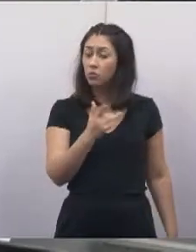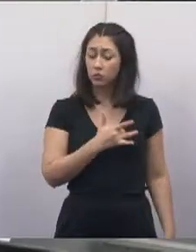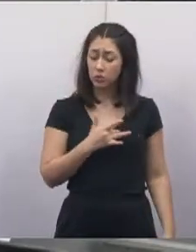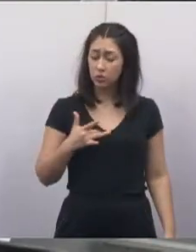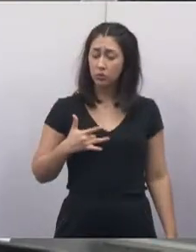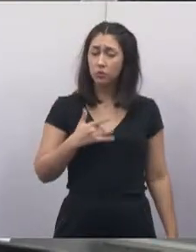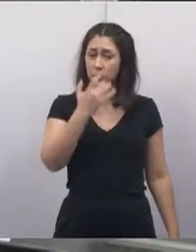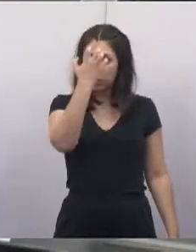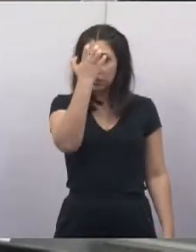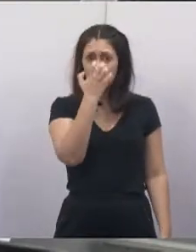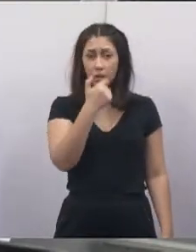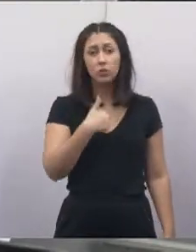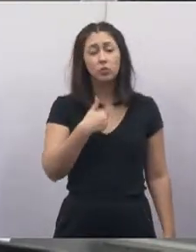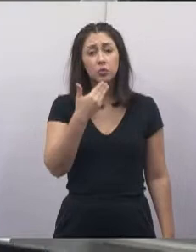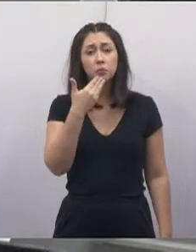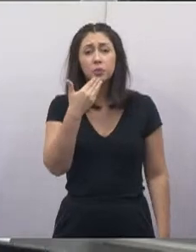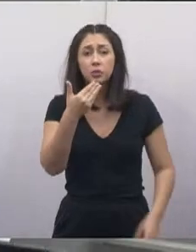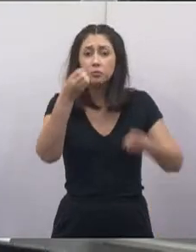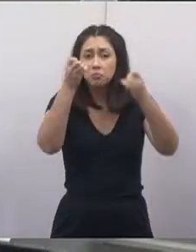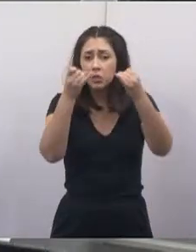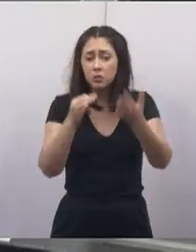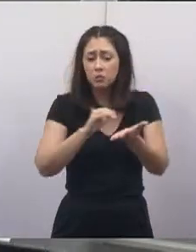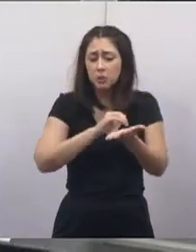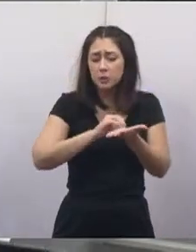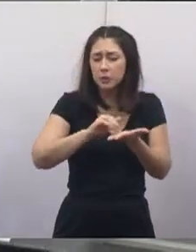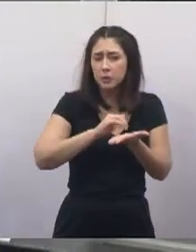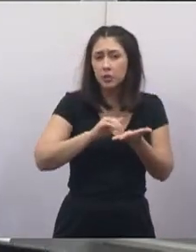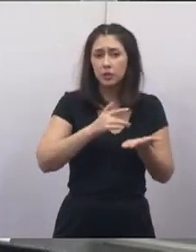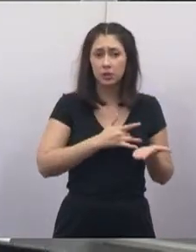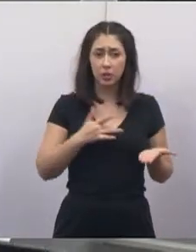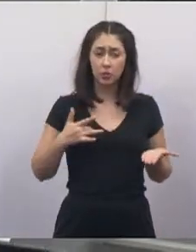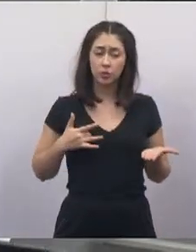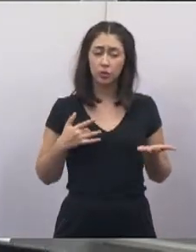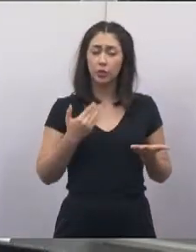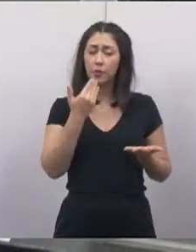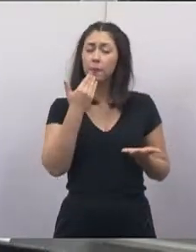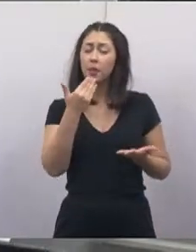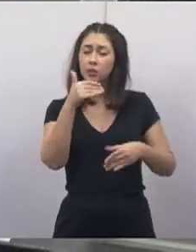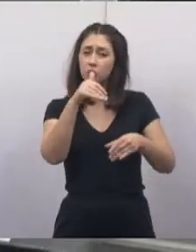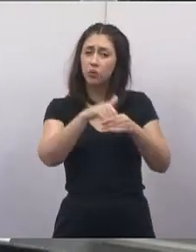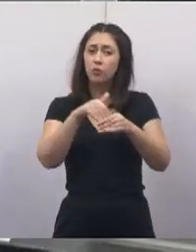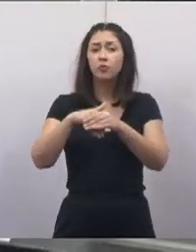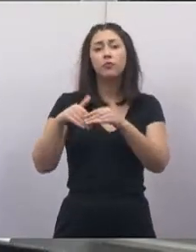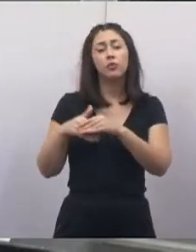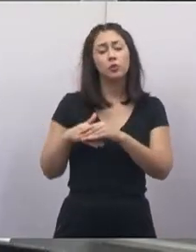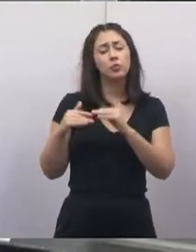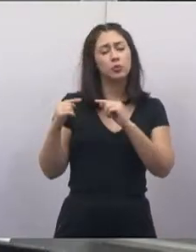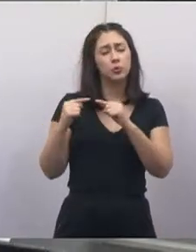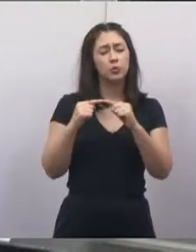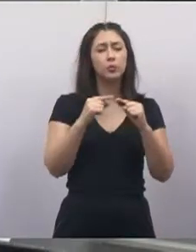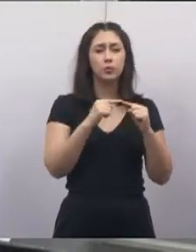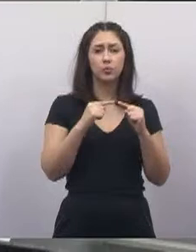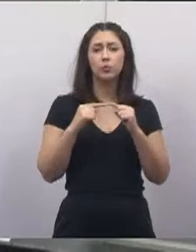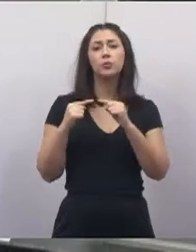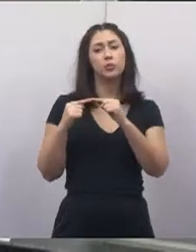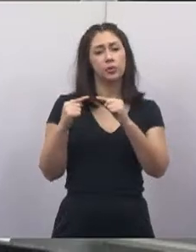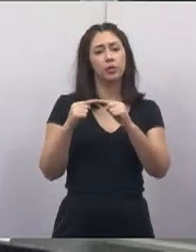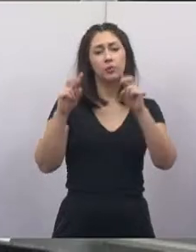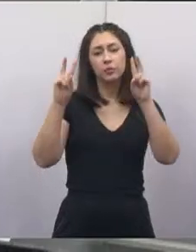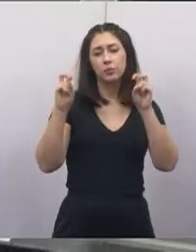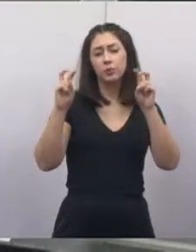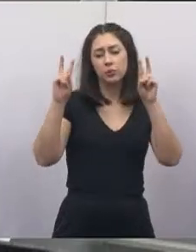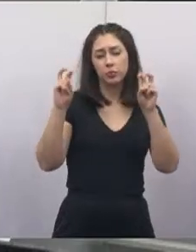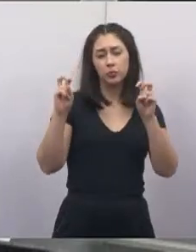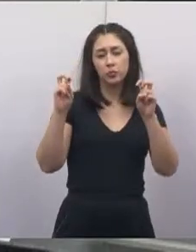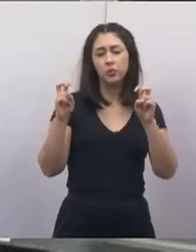pedindo esclarecimentos para a Secretaria de Saúde e peço o voto favorável de todos os vereadores e vereadoras sobre